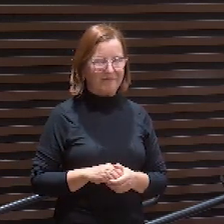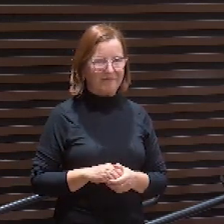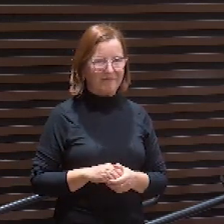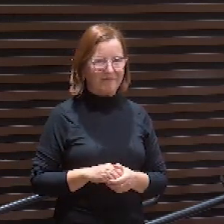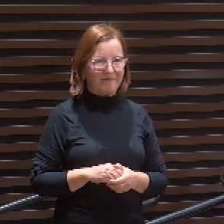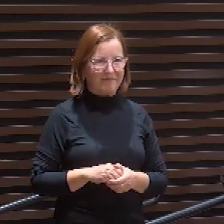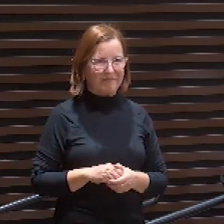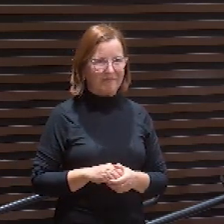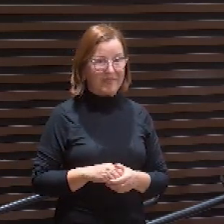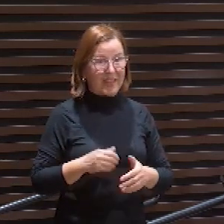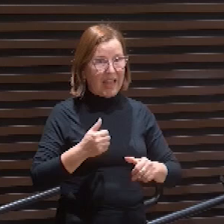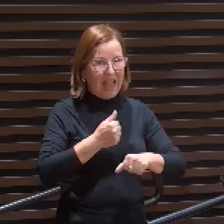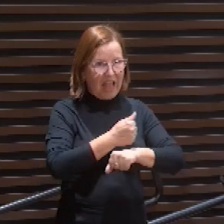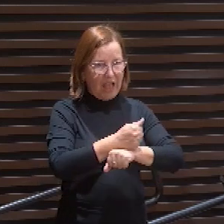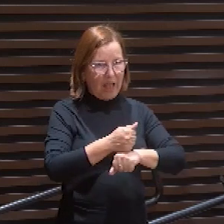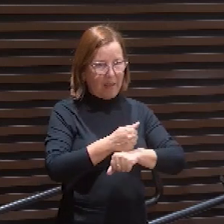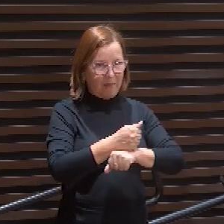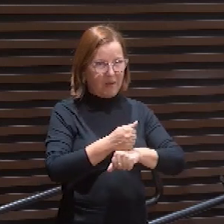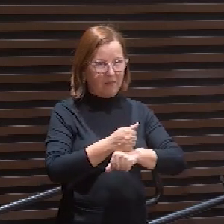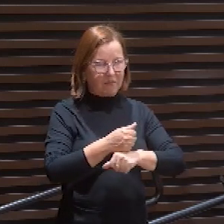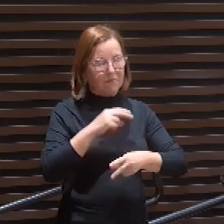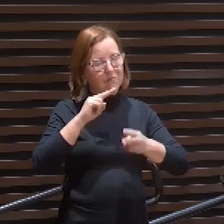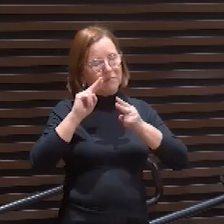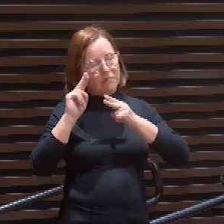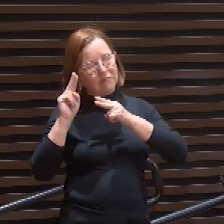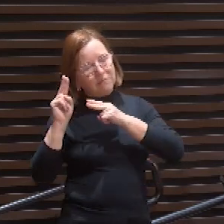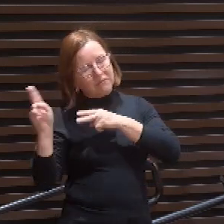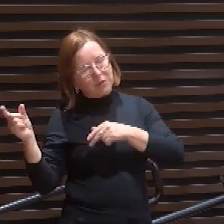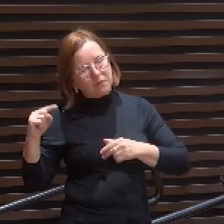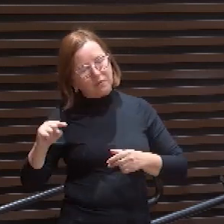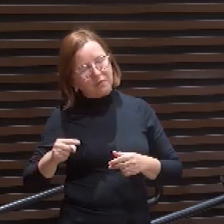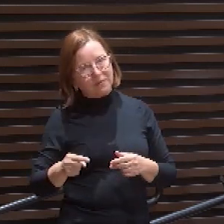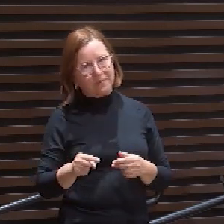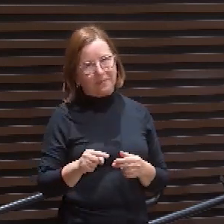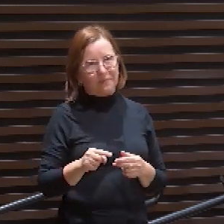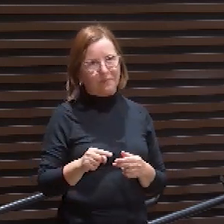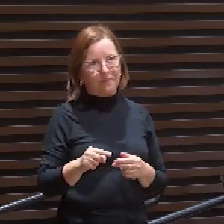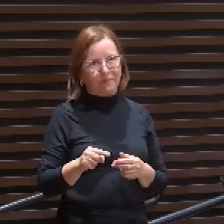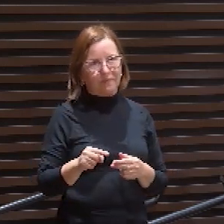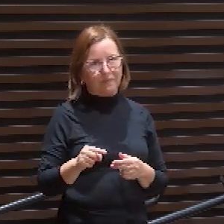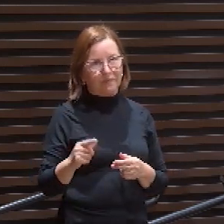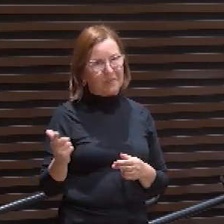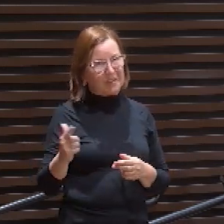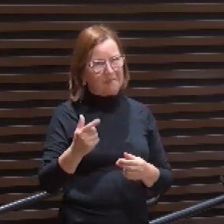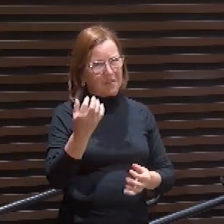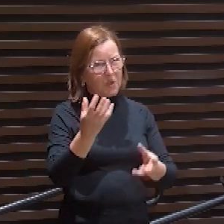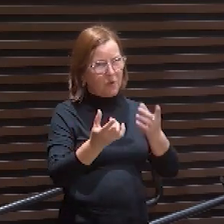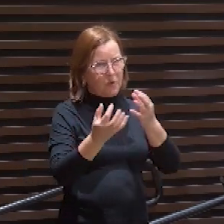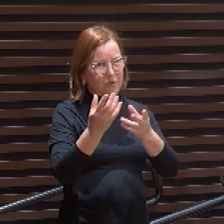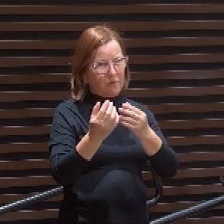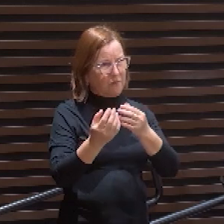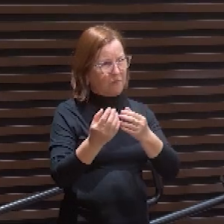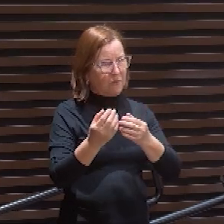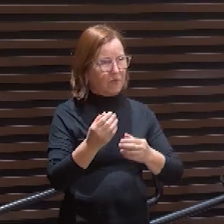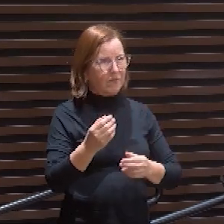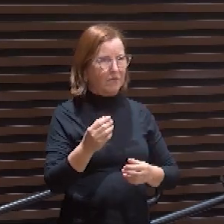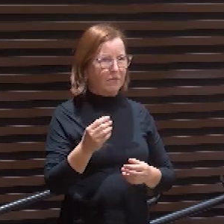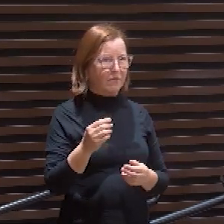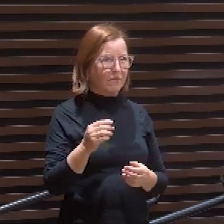E Abraão, em pleno sono, o fogo passou, sem